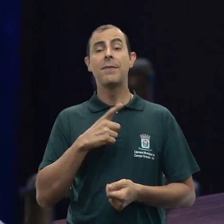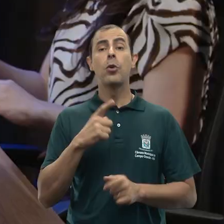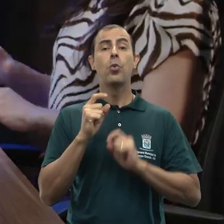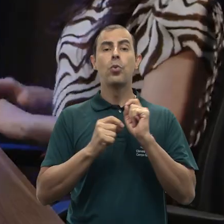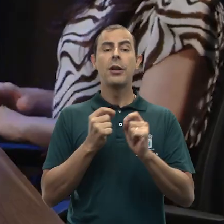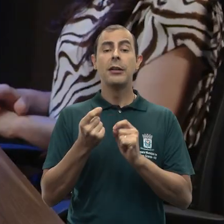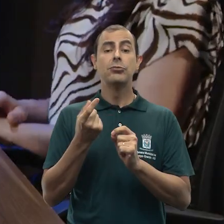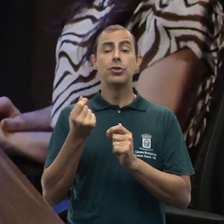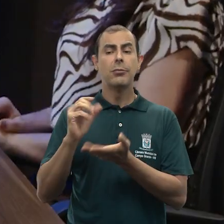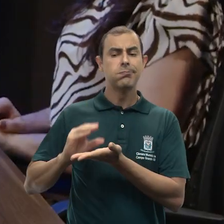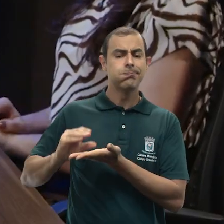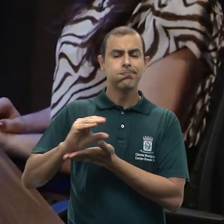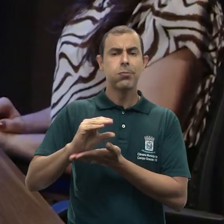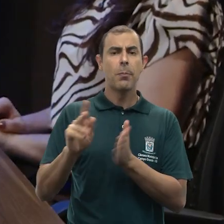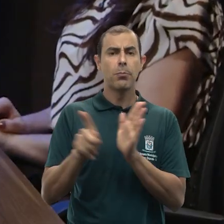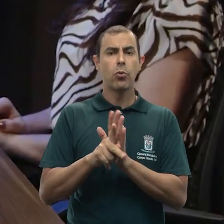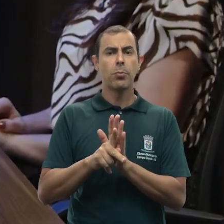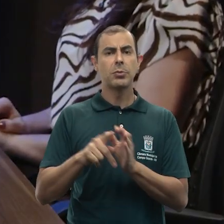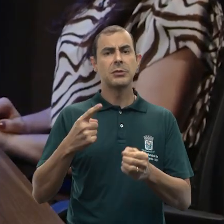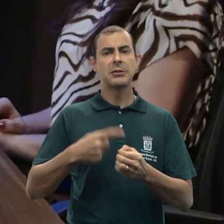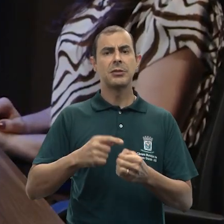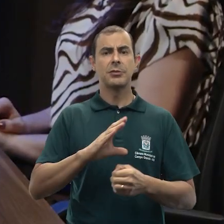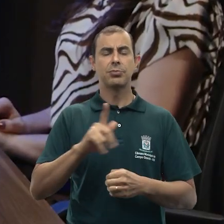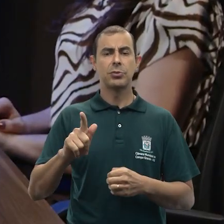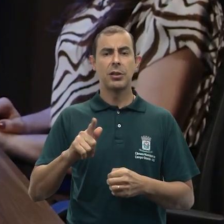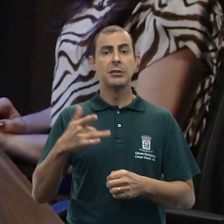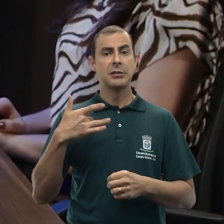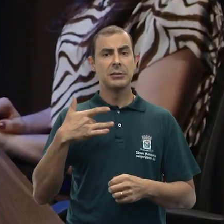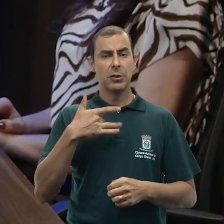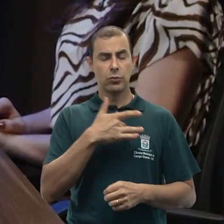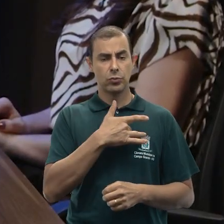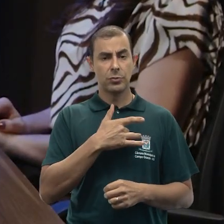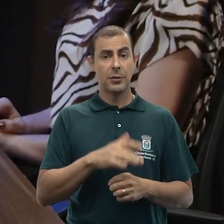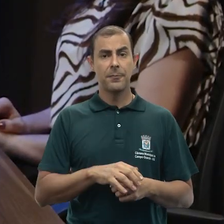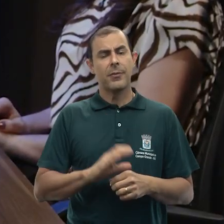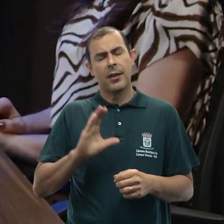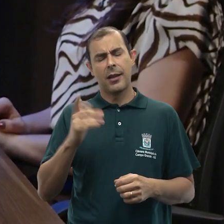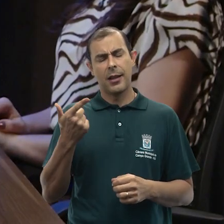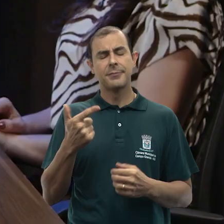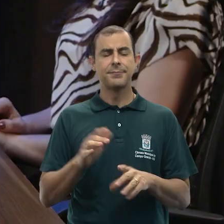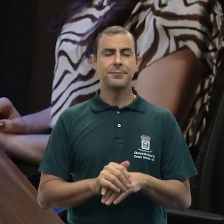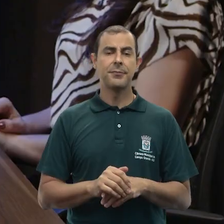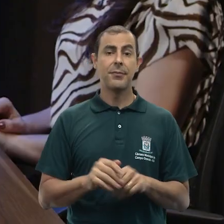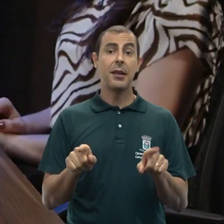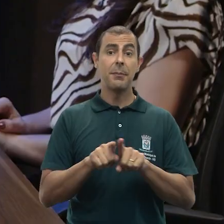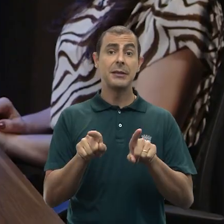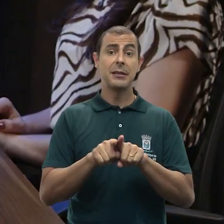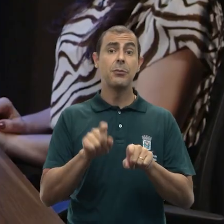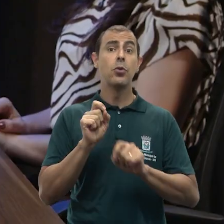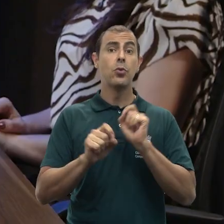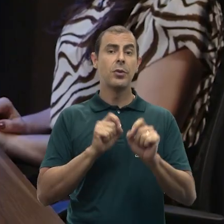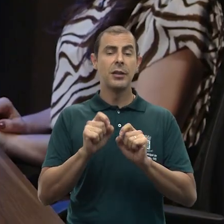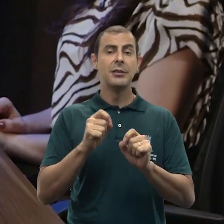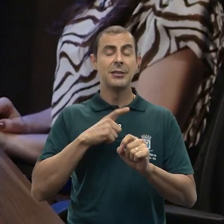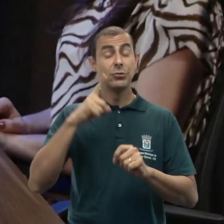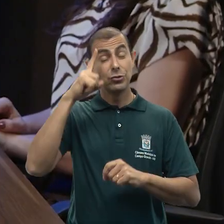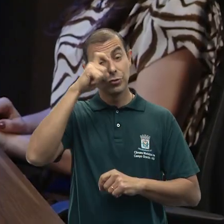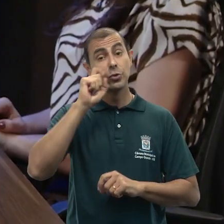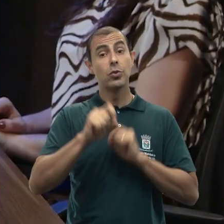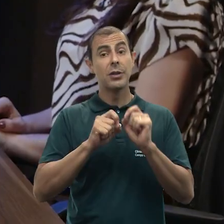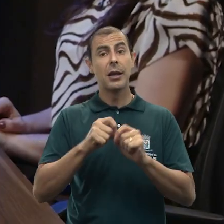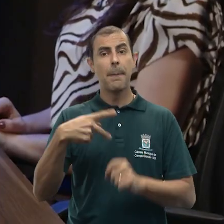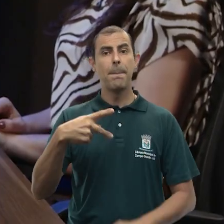financiamento da saúde em Campo Grande. Isso é óbvio. Mas nós também temos um grande desafio, que é a questão dos plantões